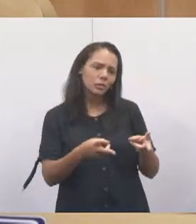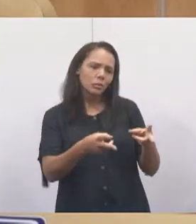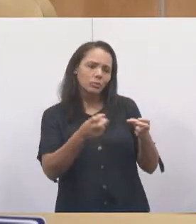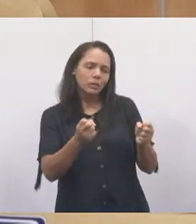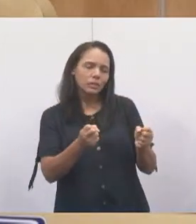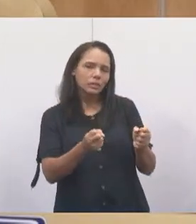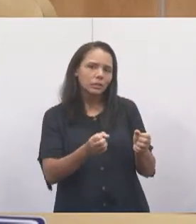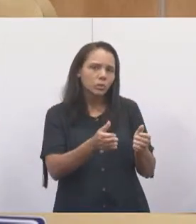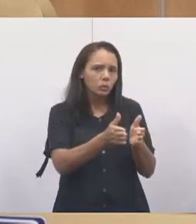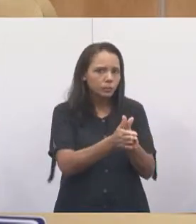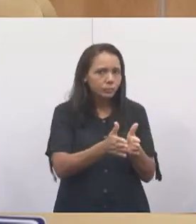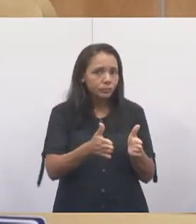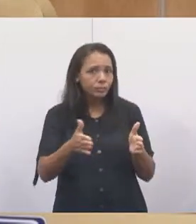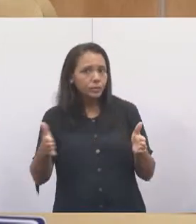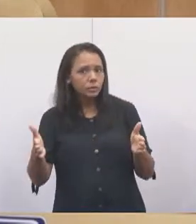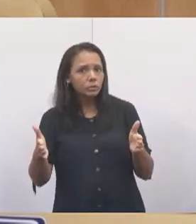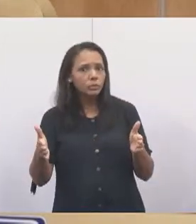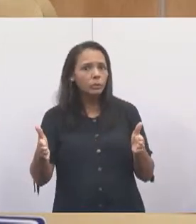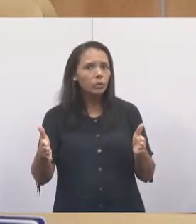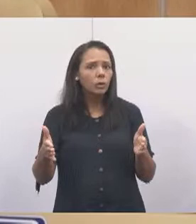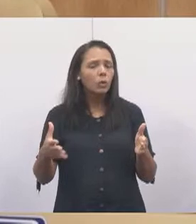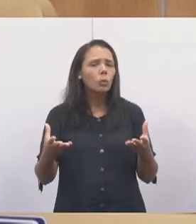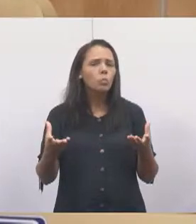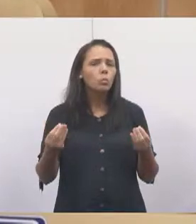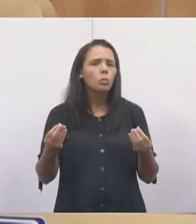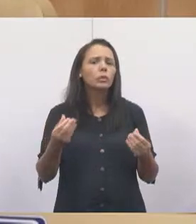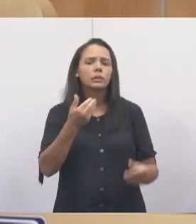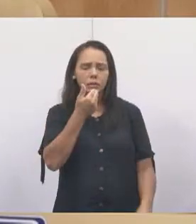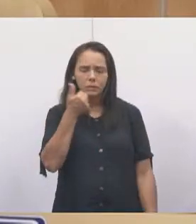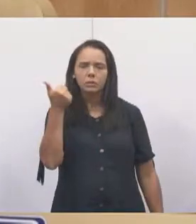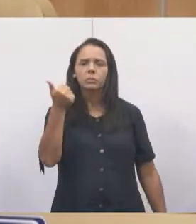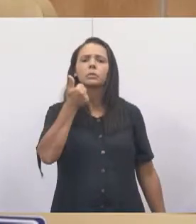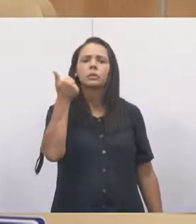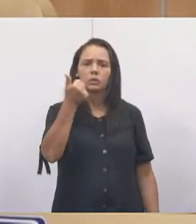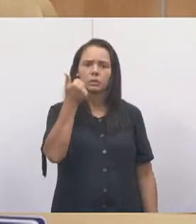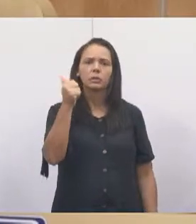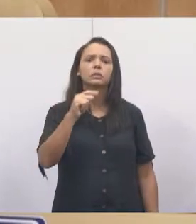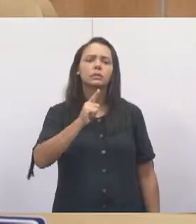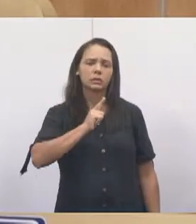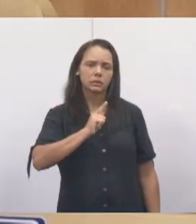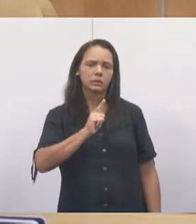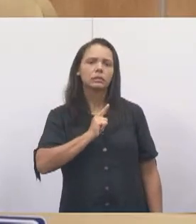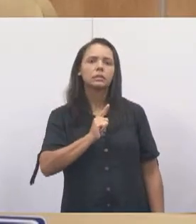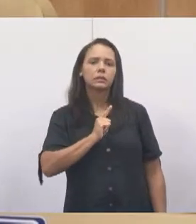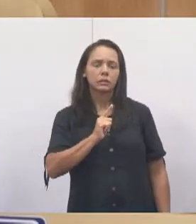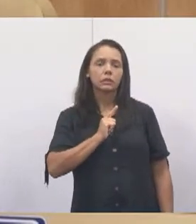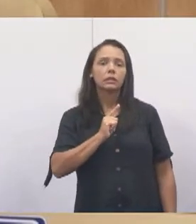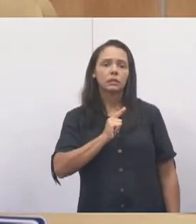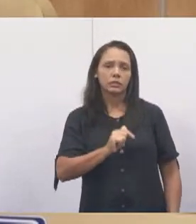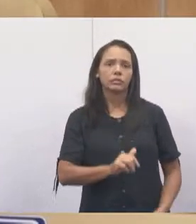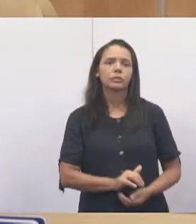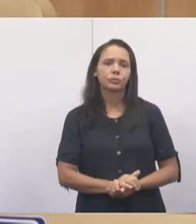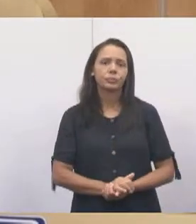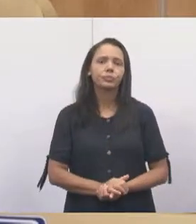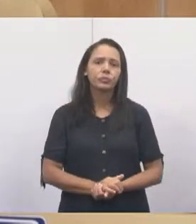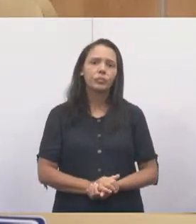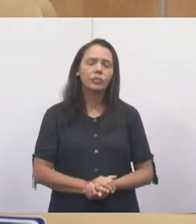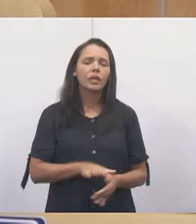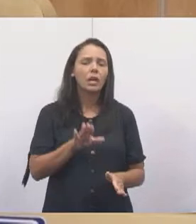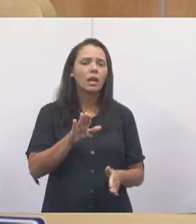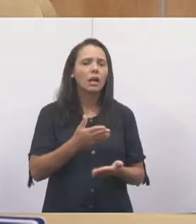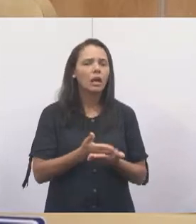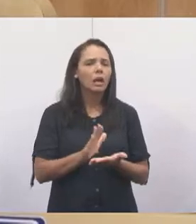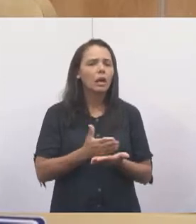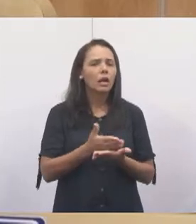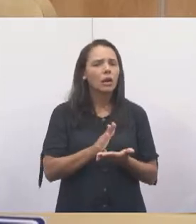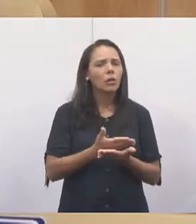cá, muitas coisas foram aprimoradas sim. Nós tivemos melhorias, algumas